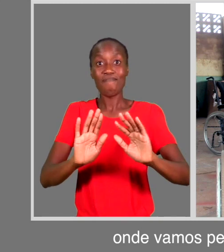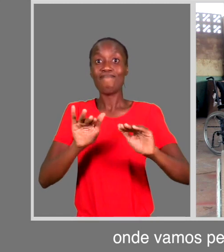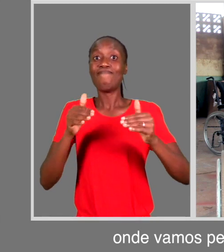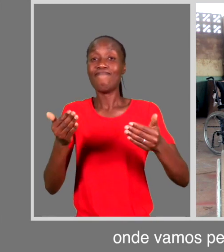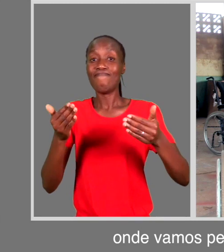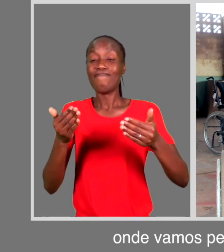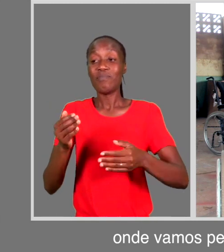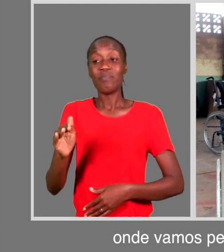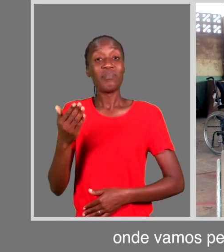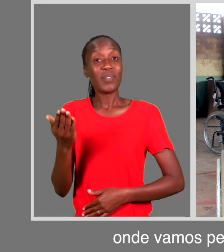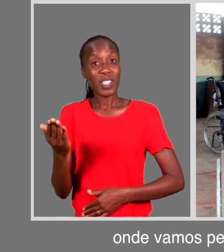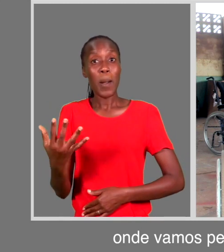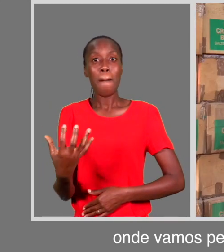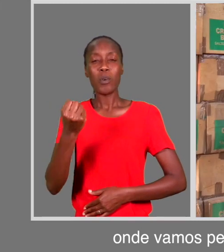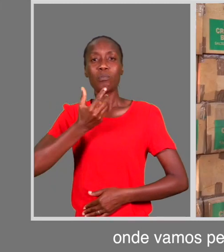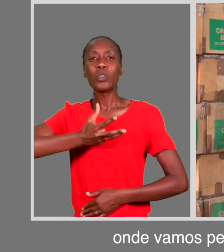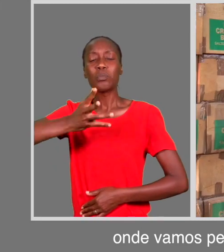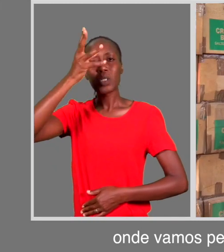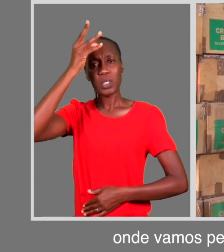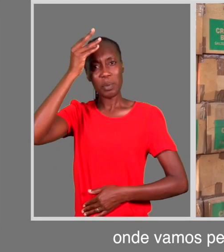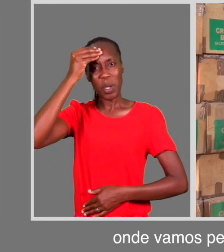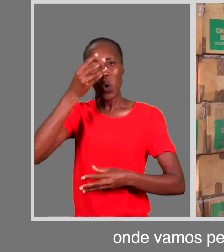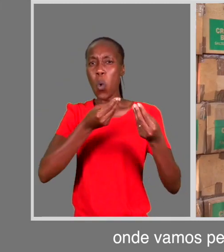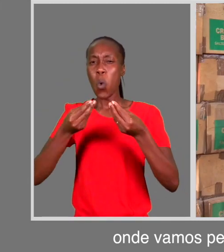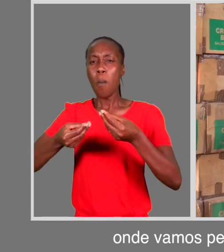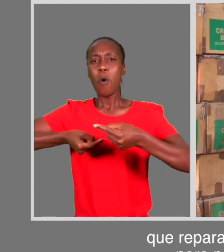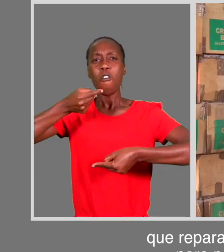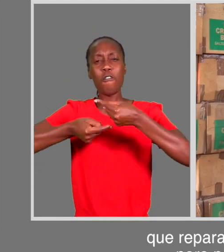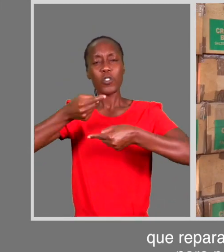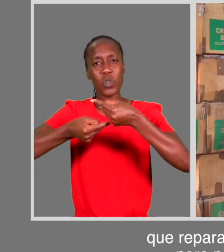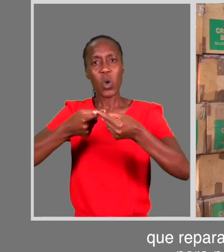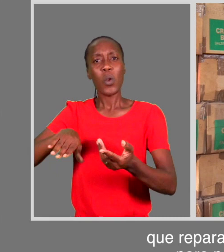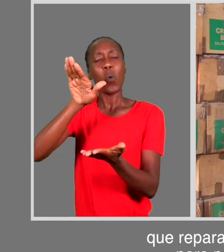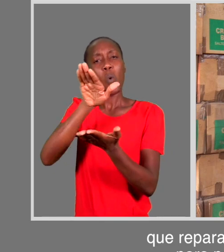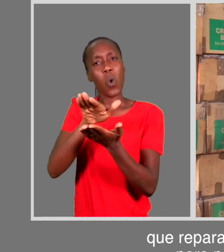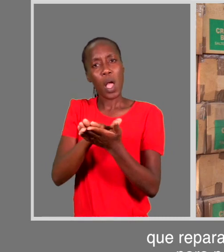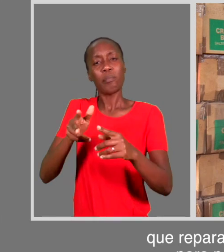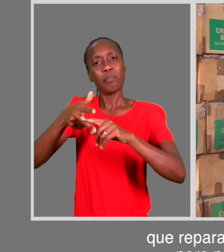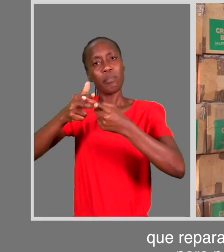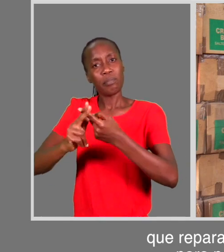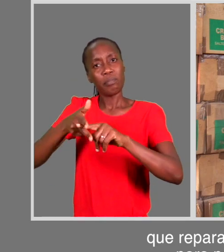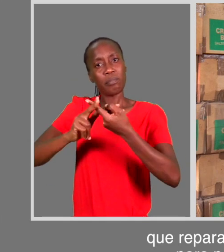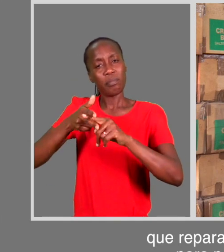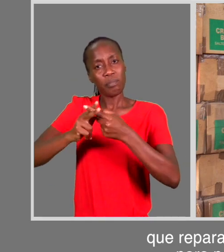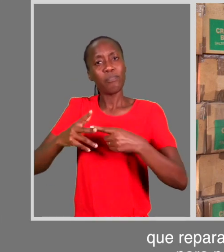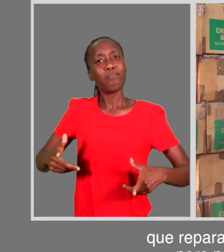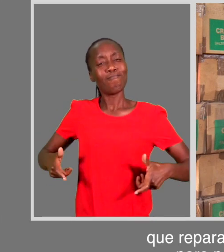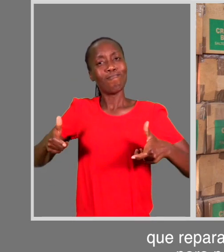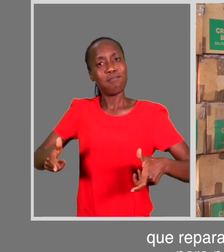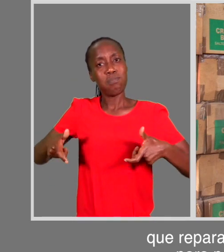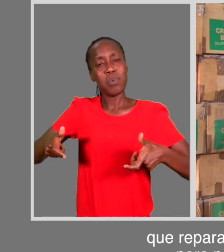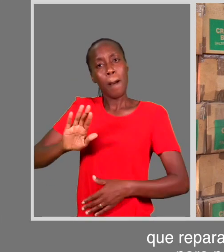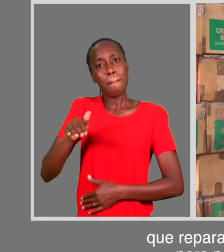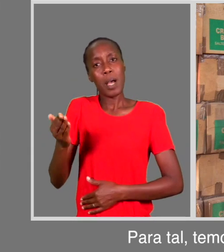onde vamos perceber um pouco do funcionamento da oficina que tem reparado meios de compensação para